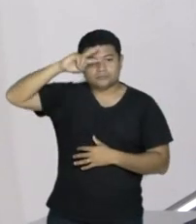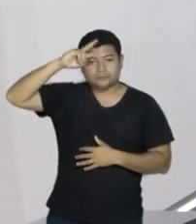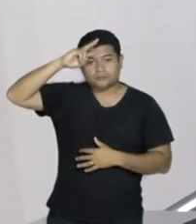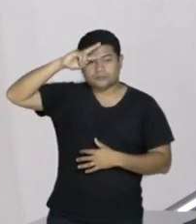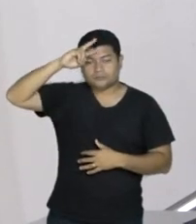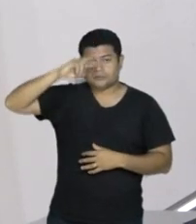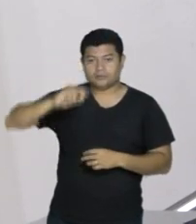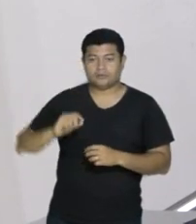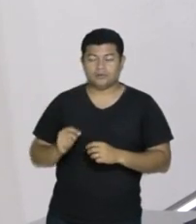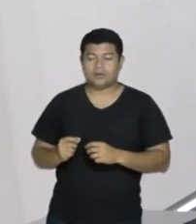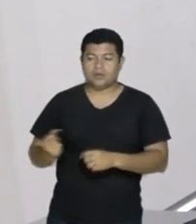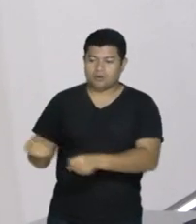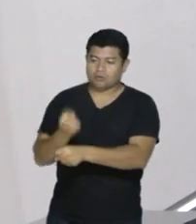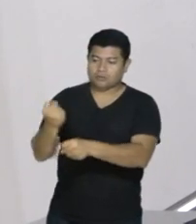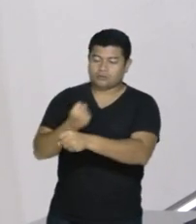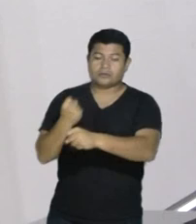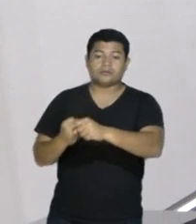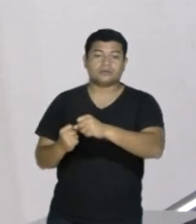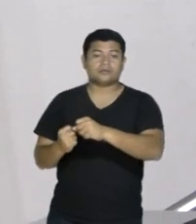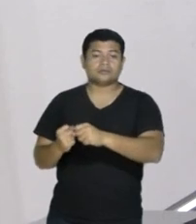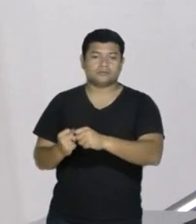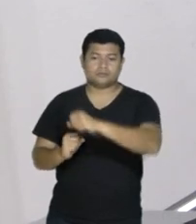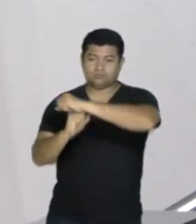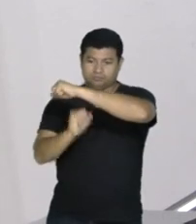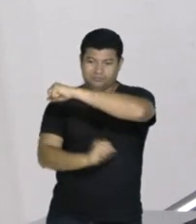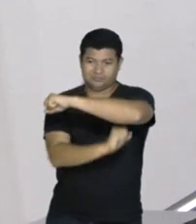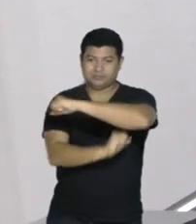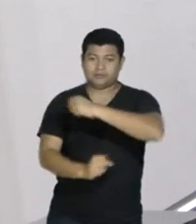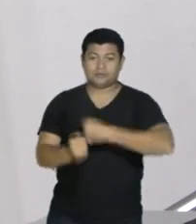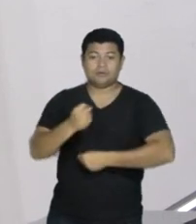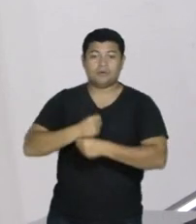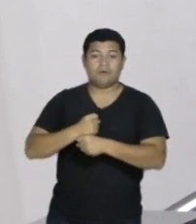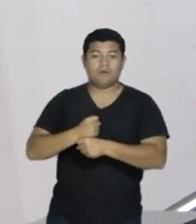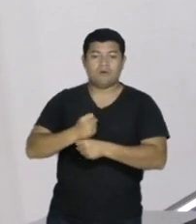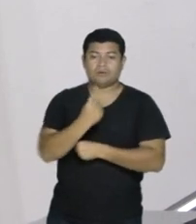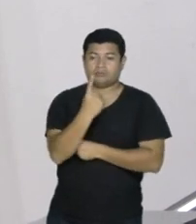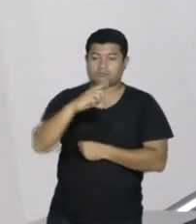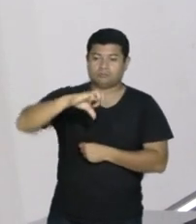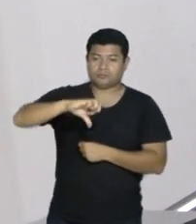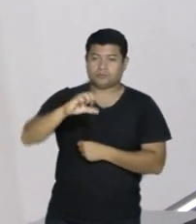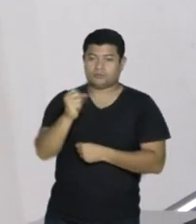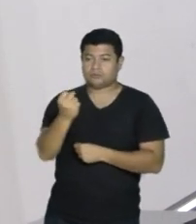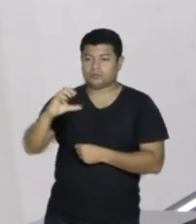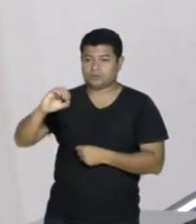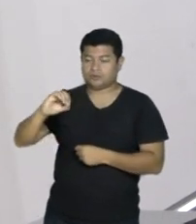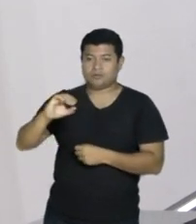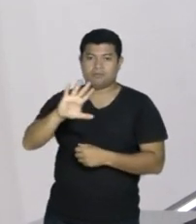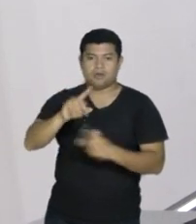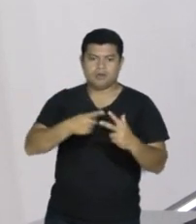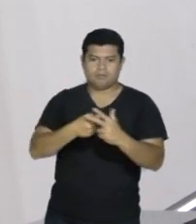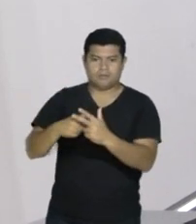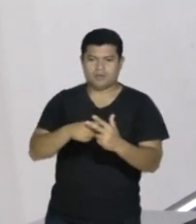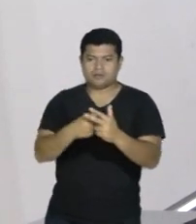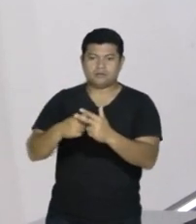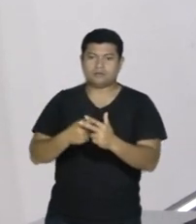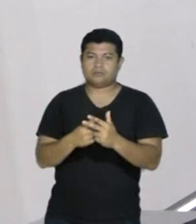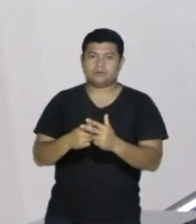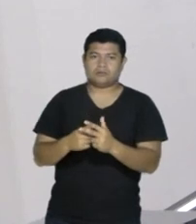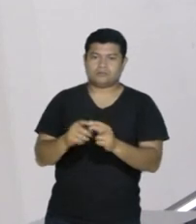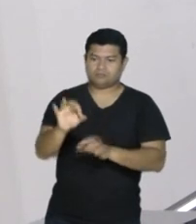1980 nenhum histórico de manutenção correção da estrutura até o momento olha só